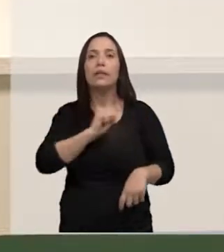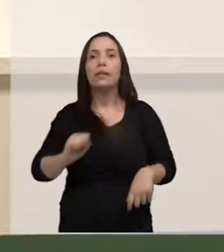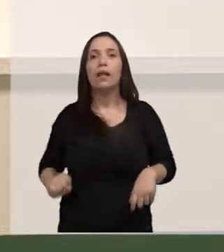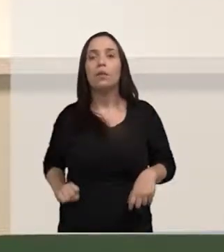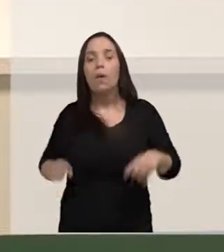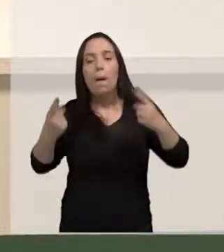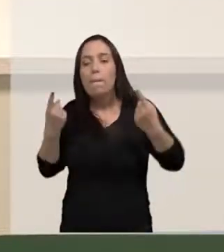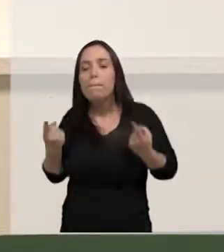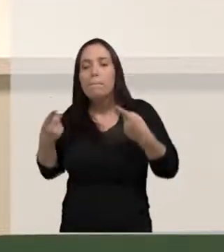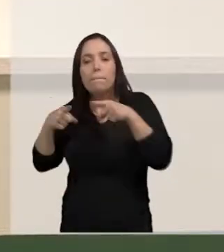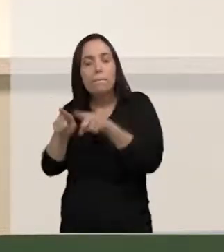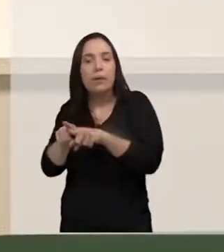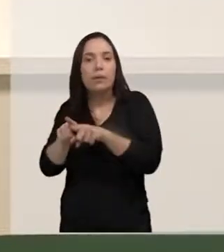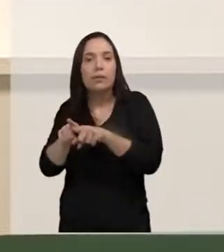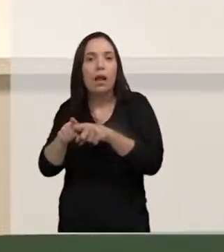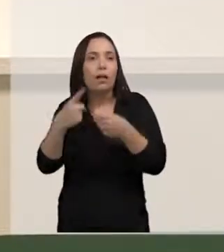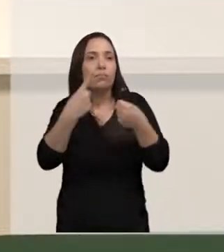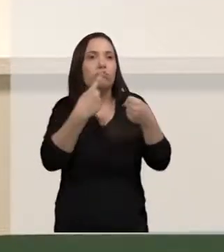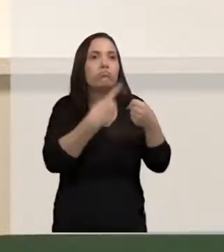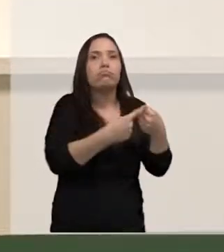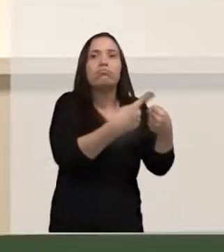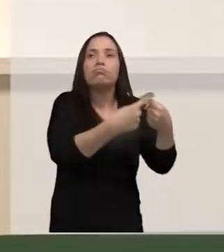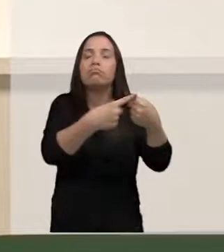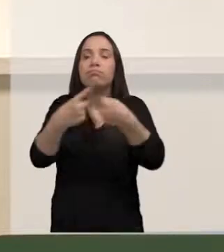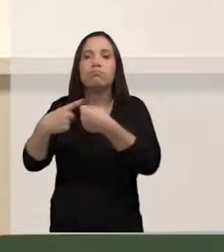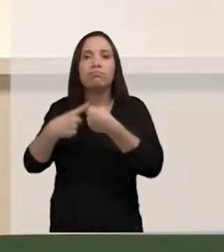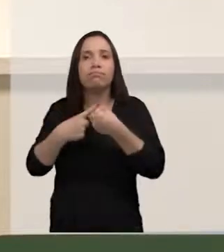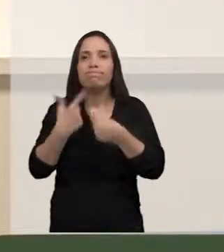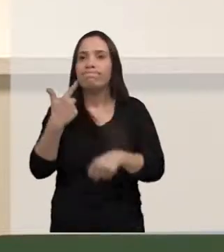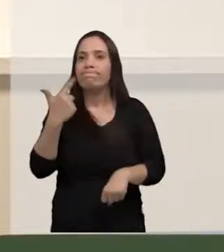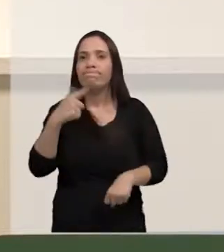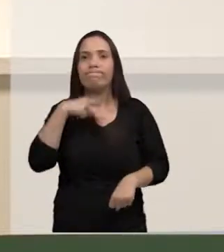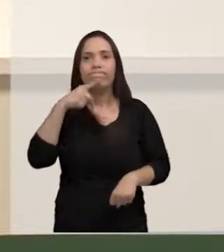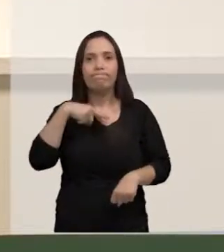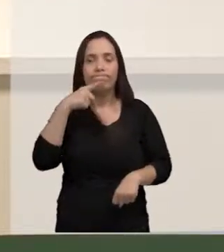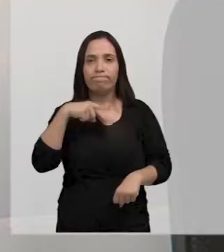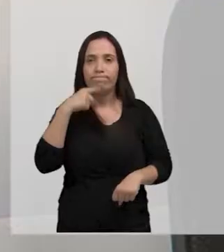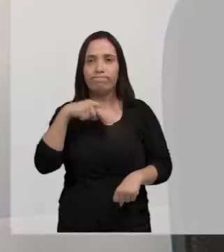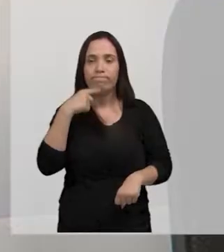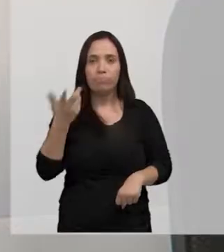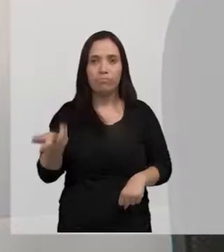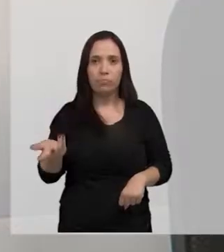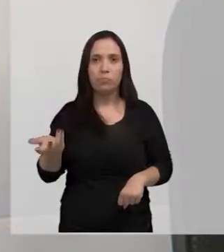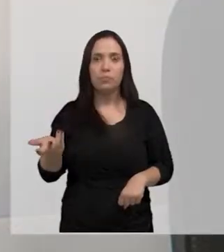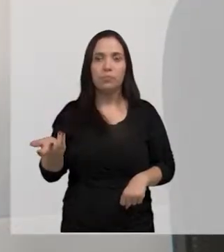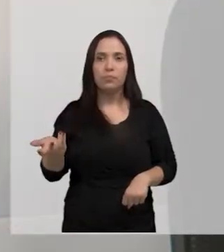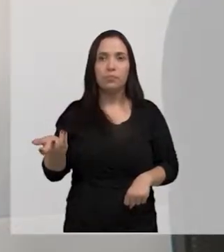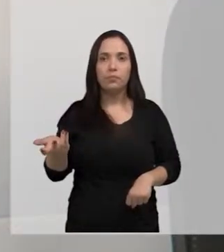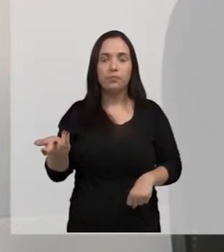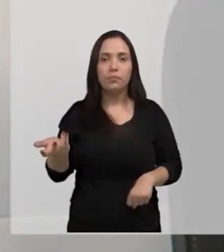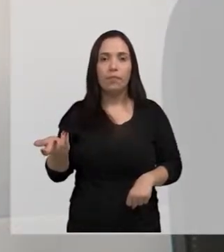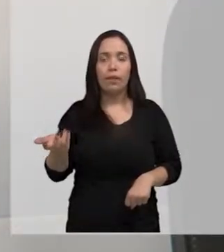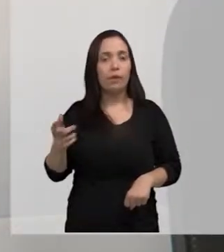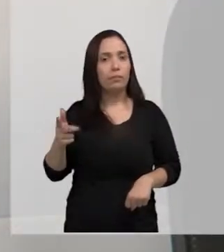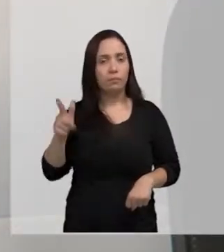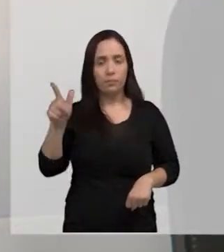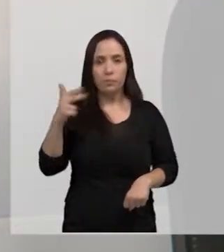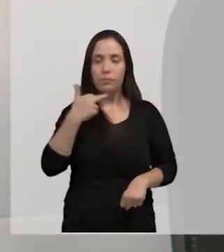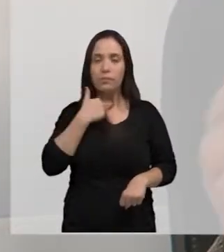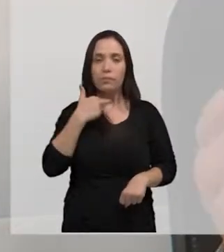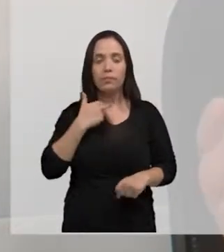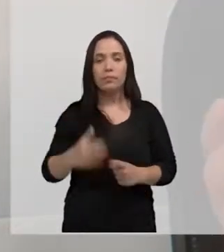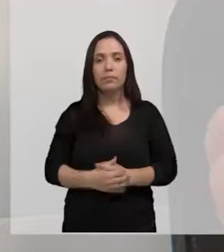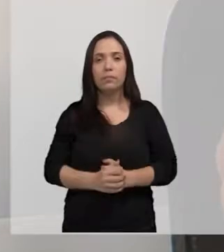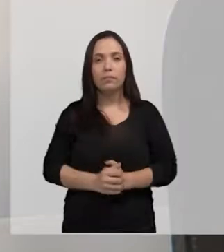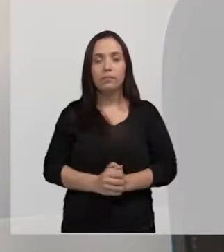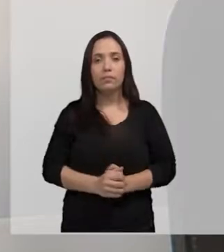tinha uma parceria no interior. Do PMDB, né? Ele não conseguiu... Mas ele não podia lançar, Luiz. Sem dúvida. Mas ele não podia fazer isso não, Luiz.